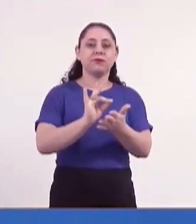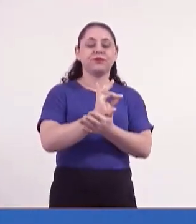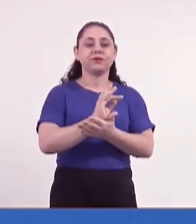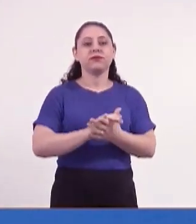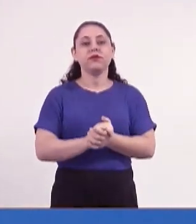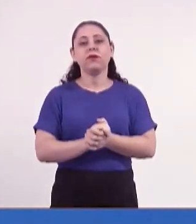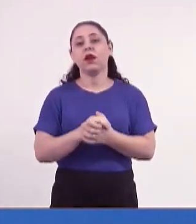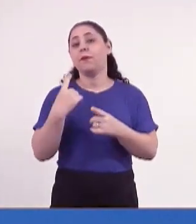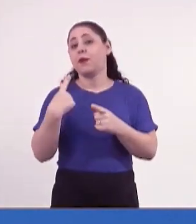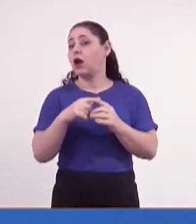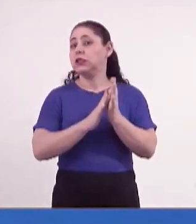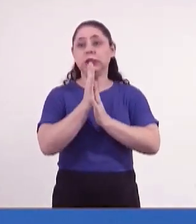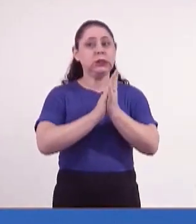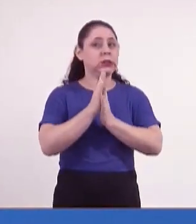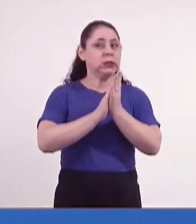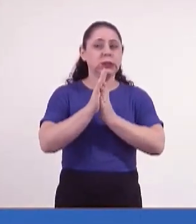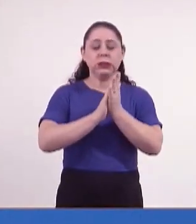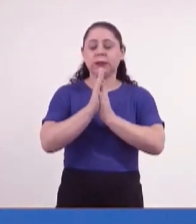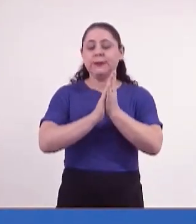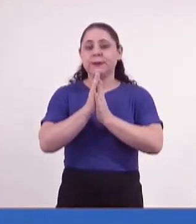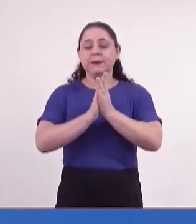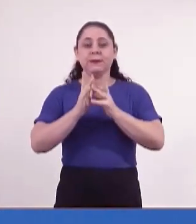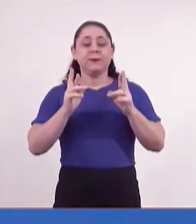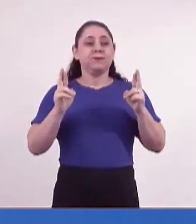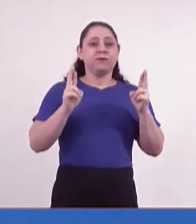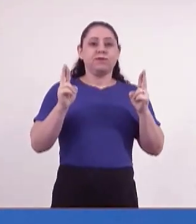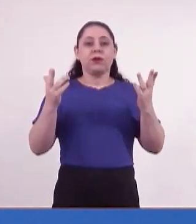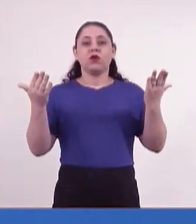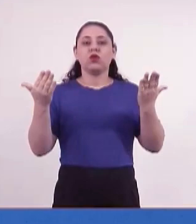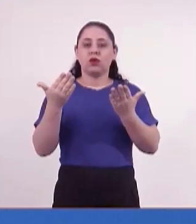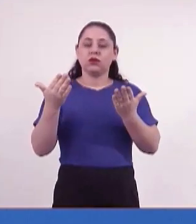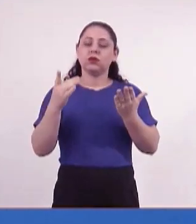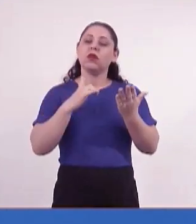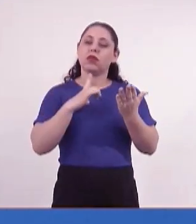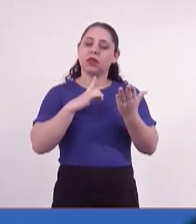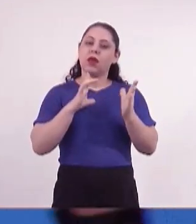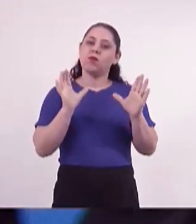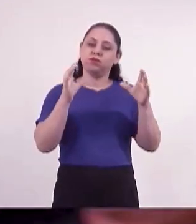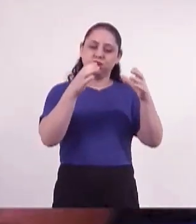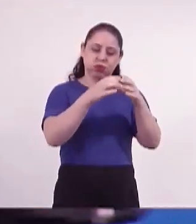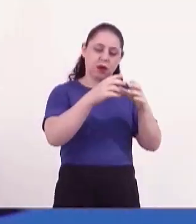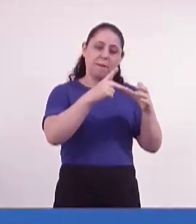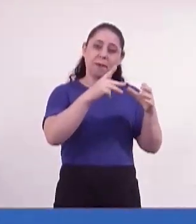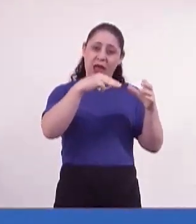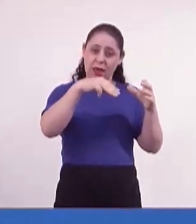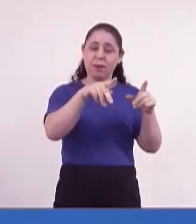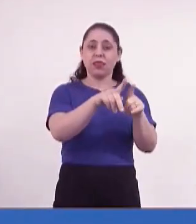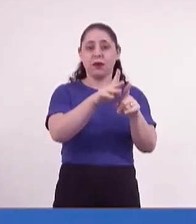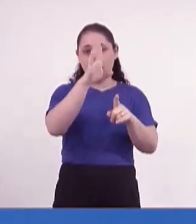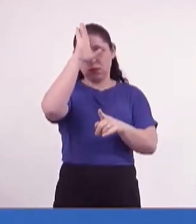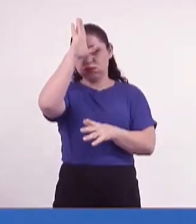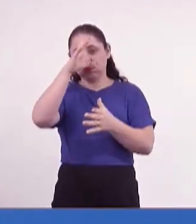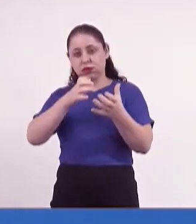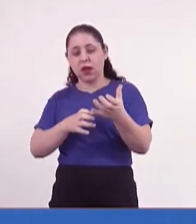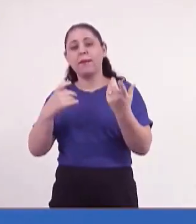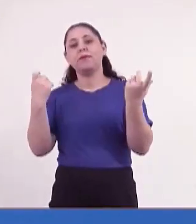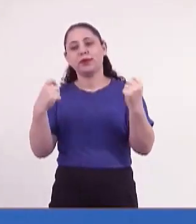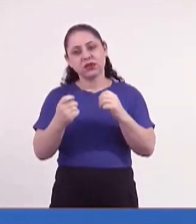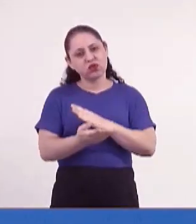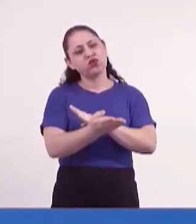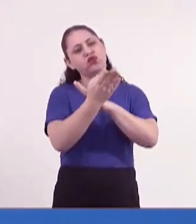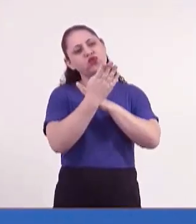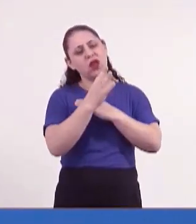visto a ansiedade que vive hoje as tropas da Polícia Militar e também do Corpo de